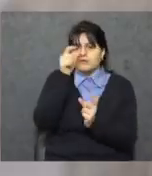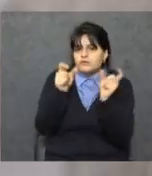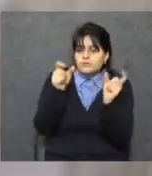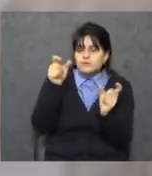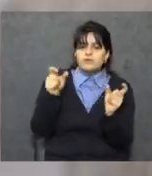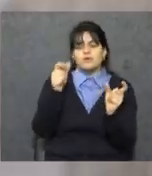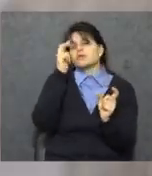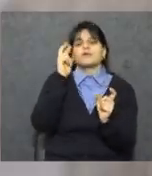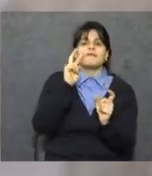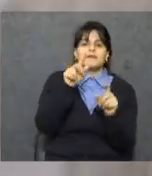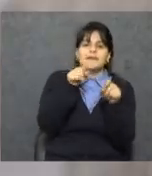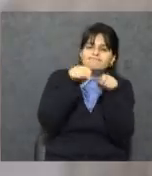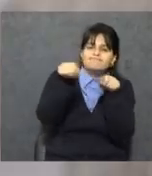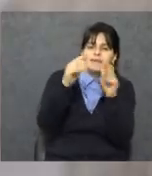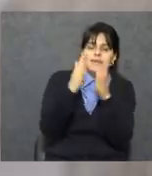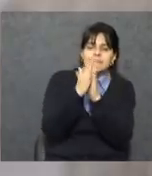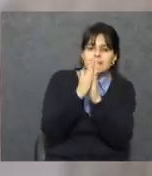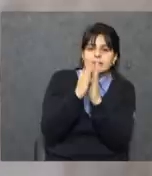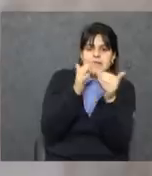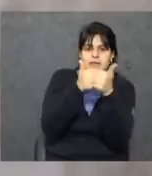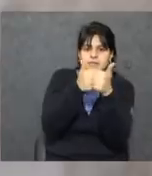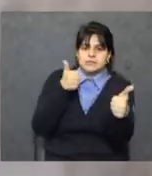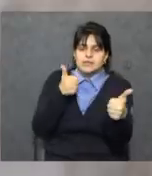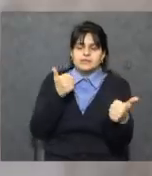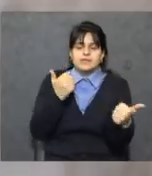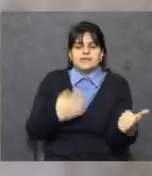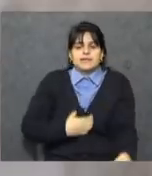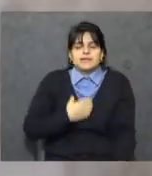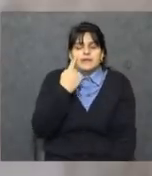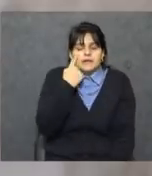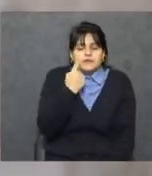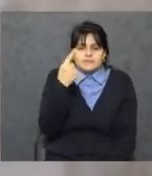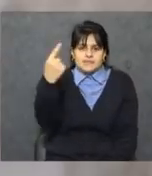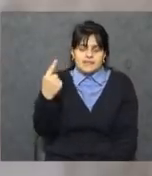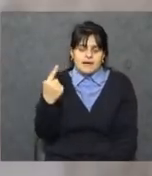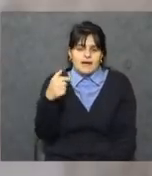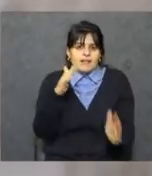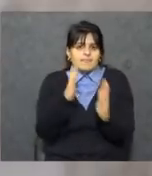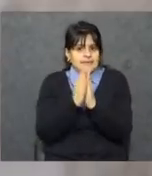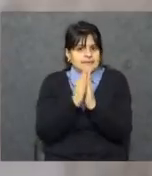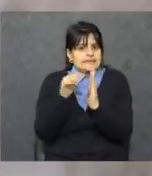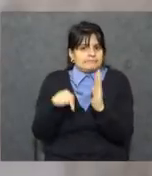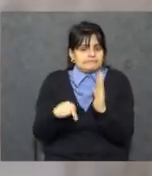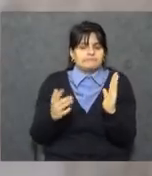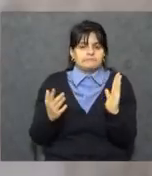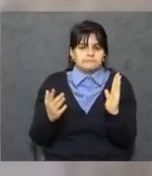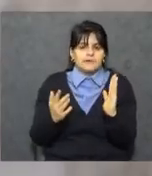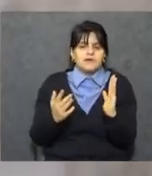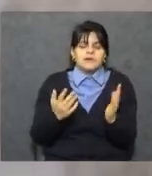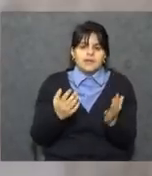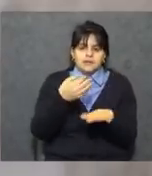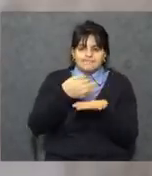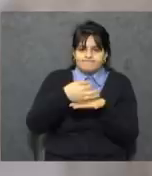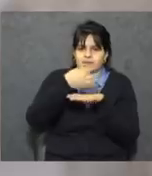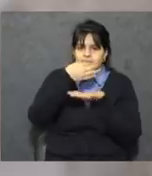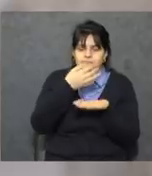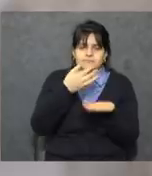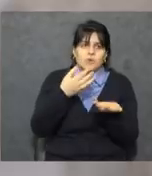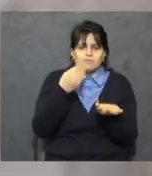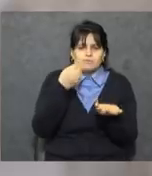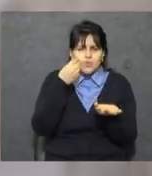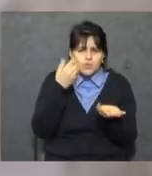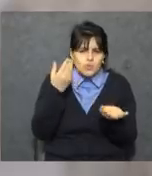comunicação a viverem de modo especial este encontro e a fazerem a sua comunhão espiritual, com